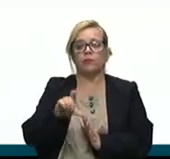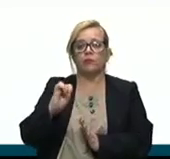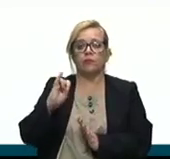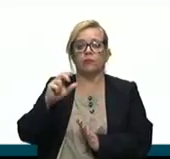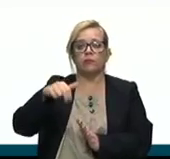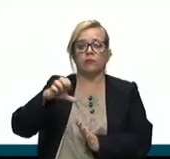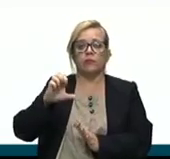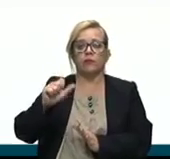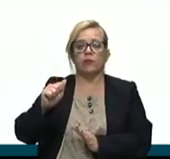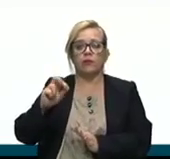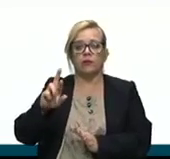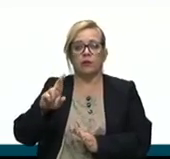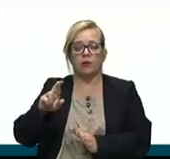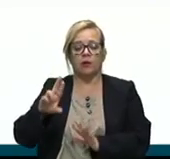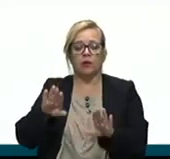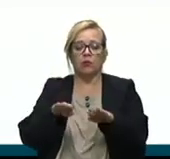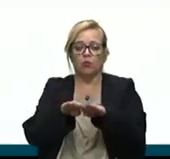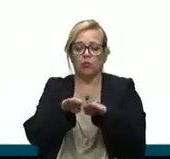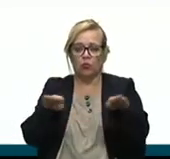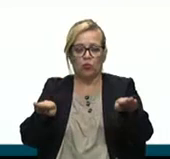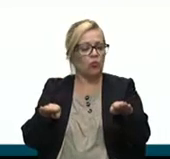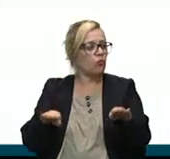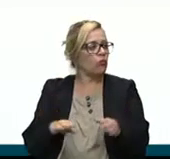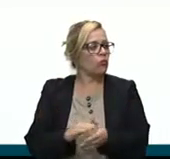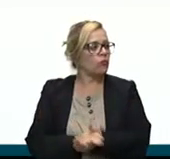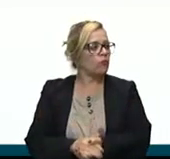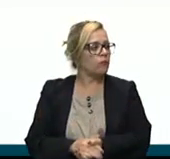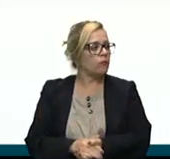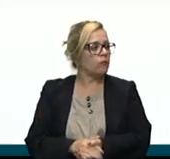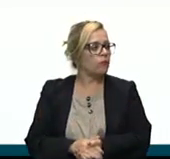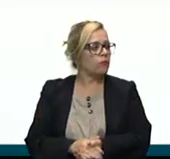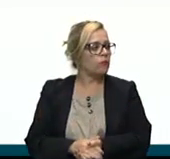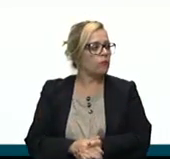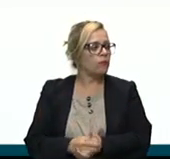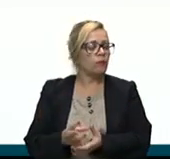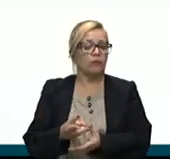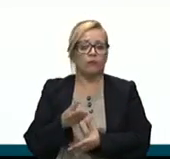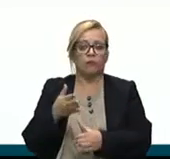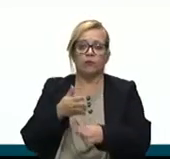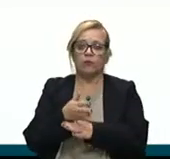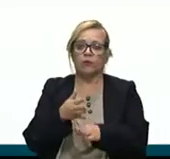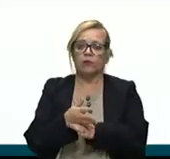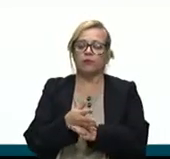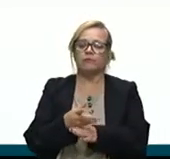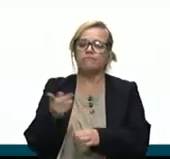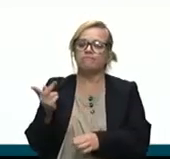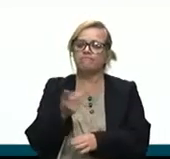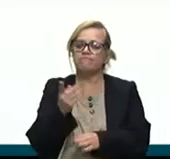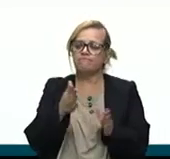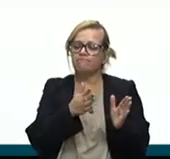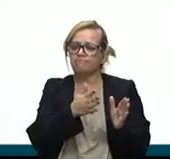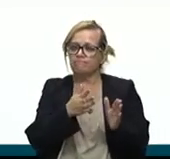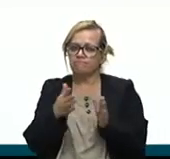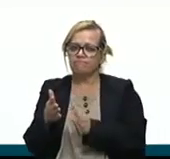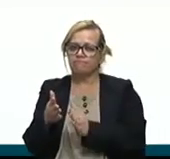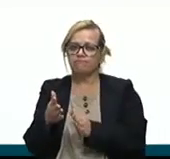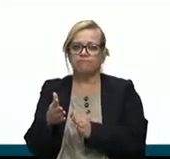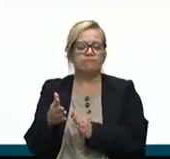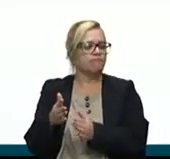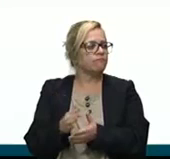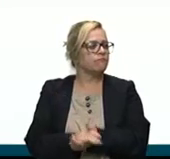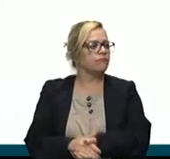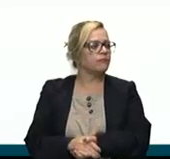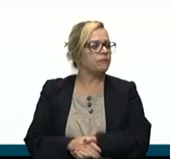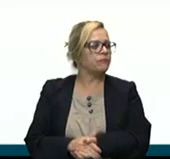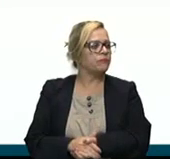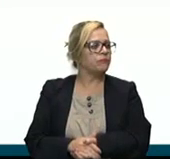a ideia que nós queremos que é de reta. 3. Inserir os pares ordenados. Para inserir os pares